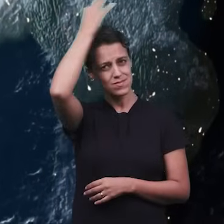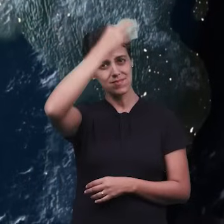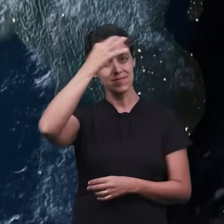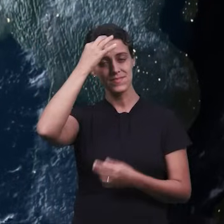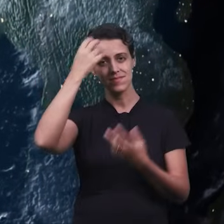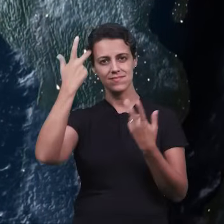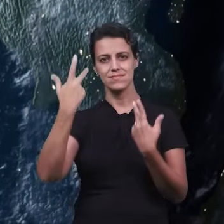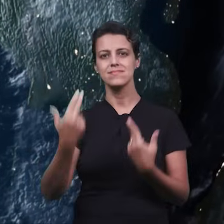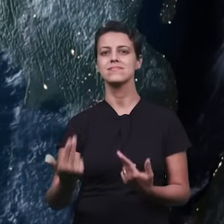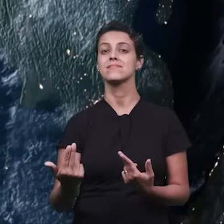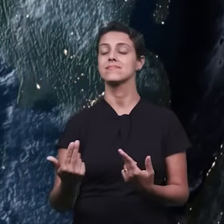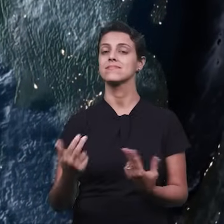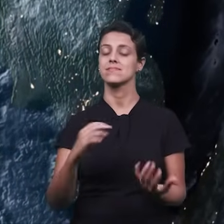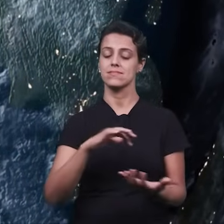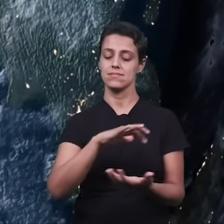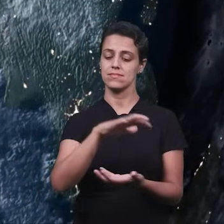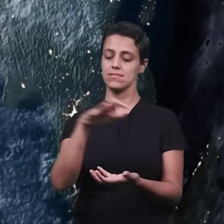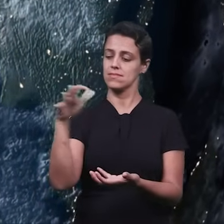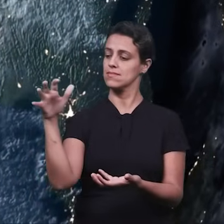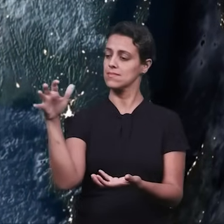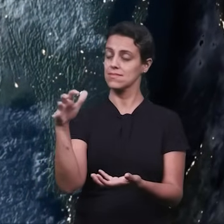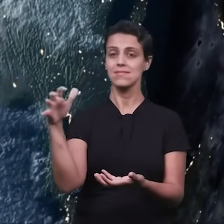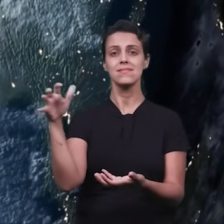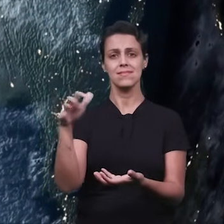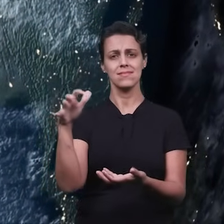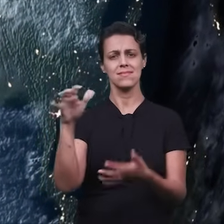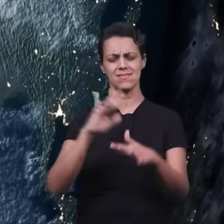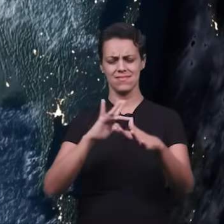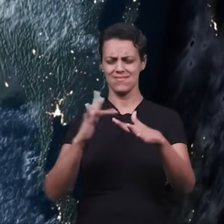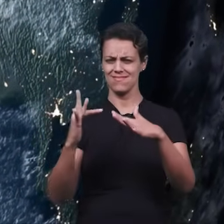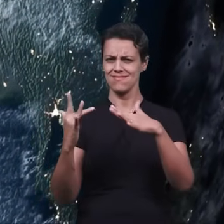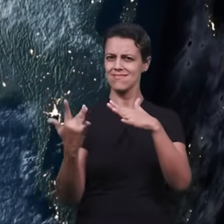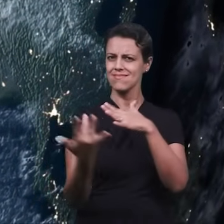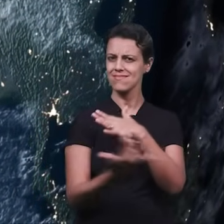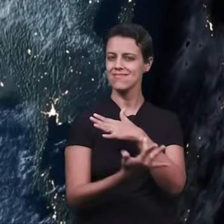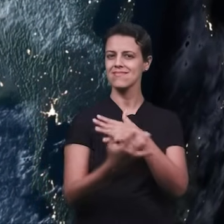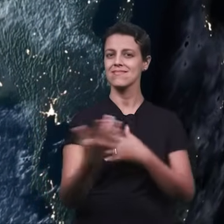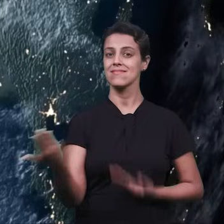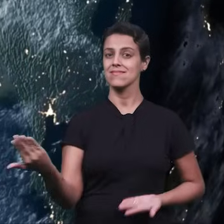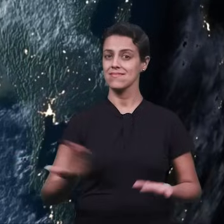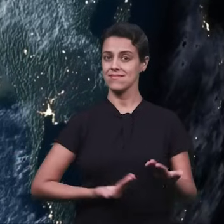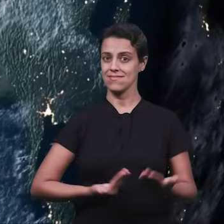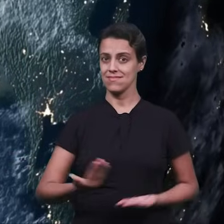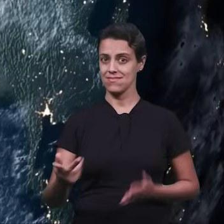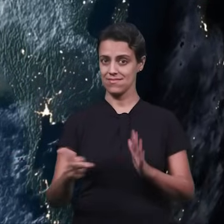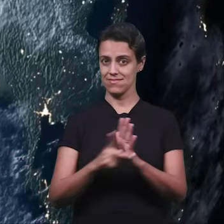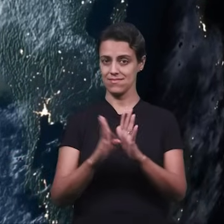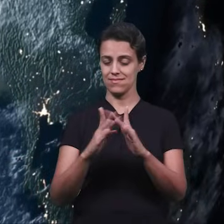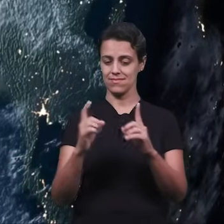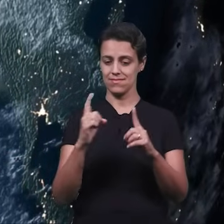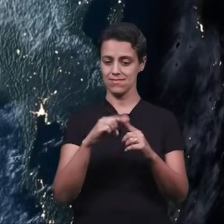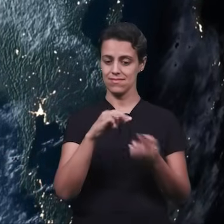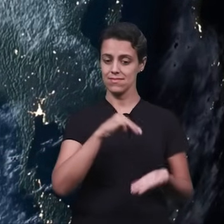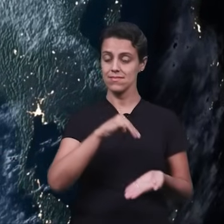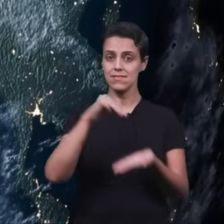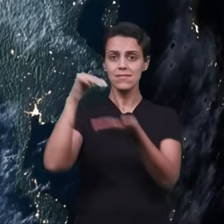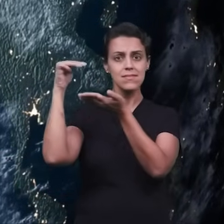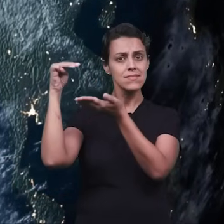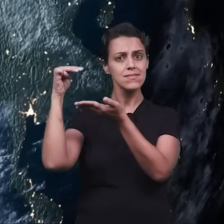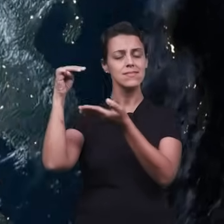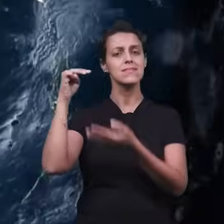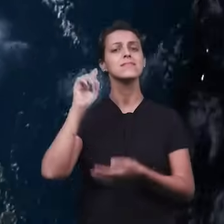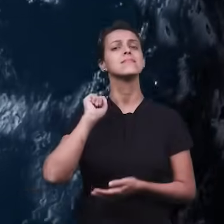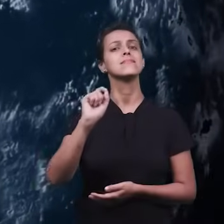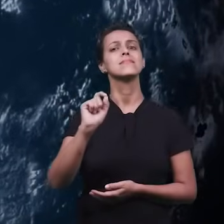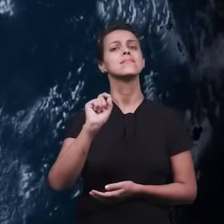espírito. Através do sistema de transmissão multiplataformas, os membros da Igreja Cristã Maranata de todo o